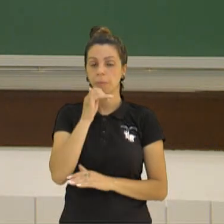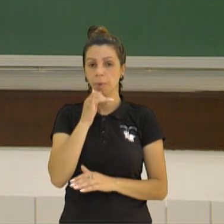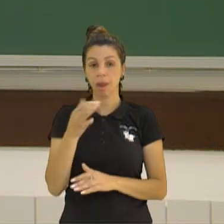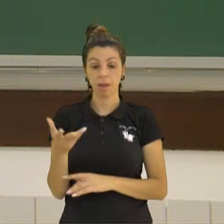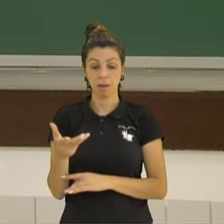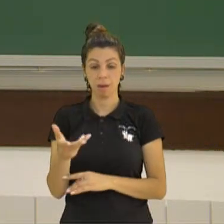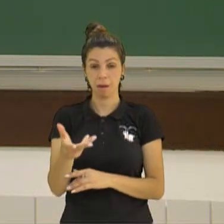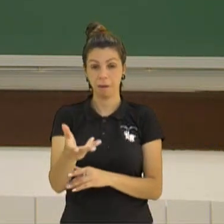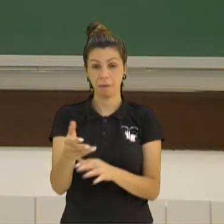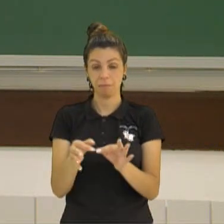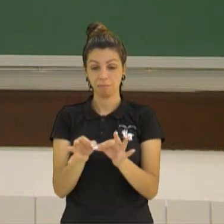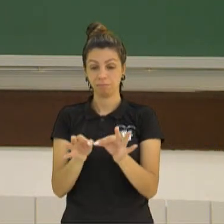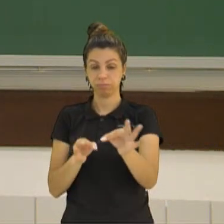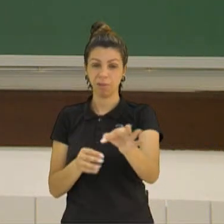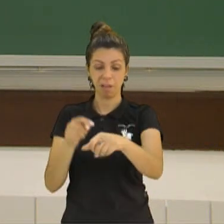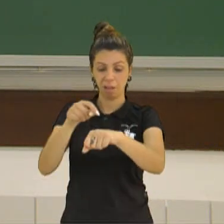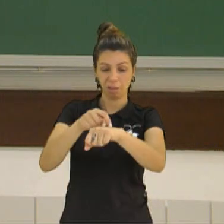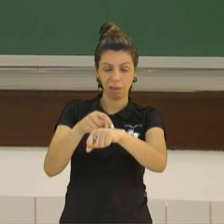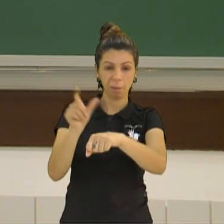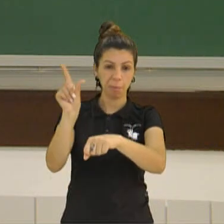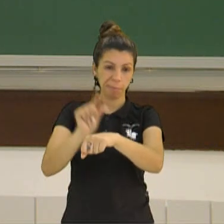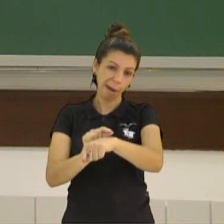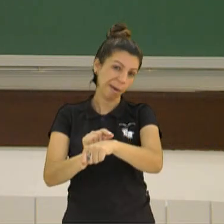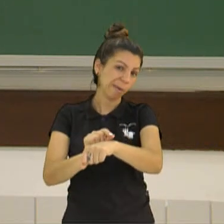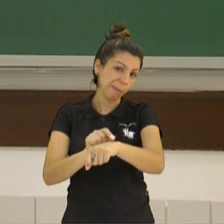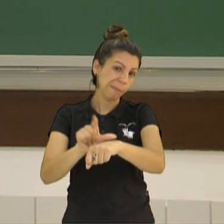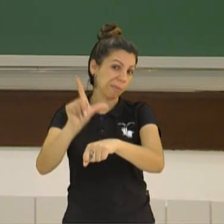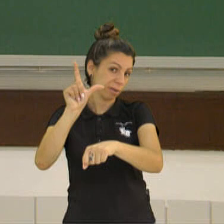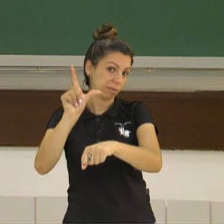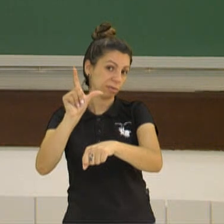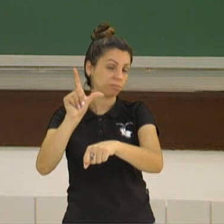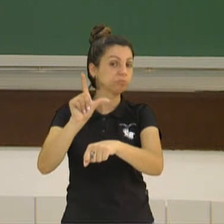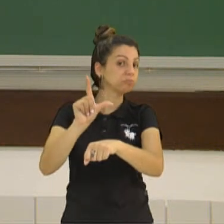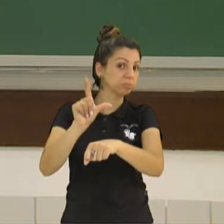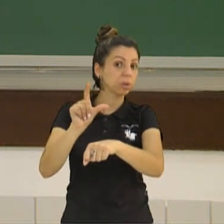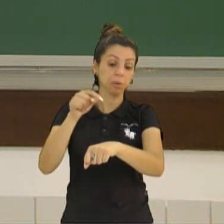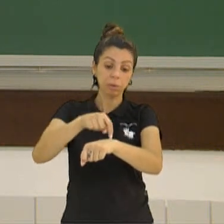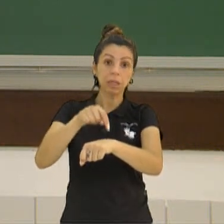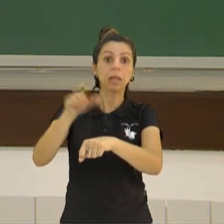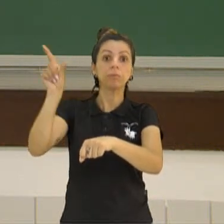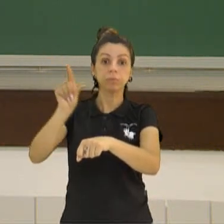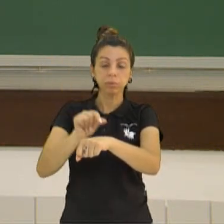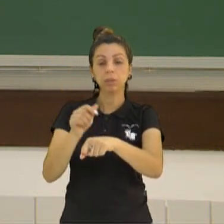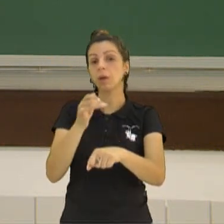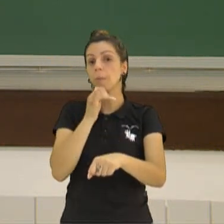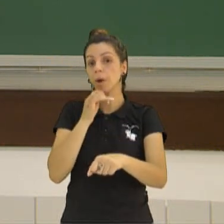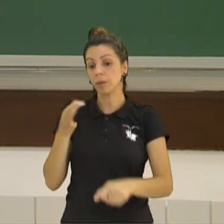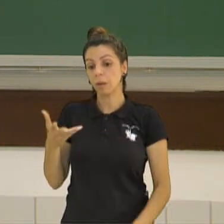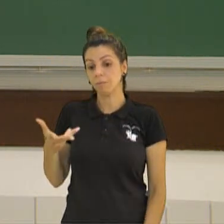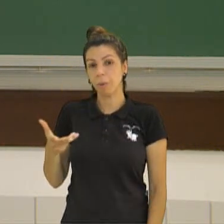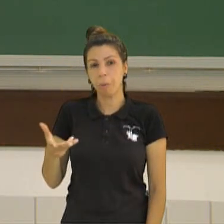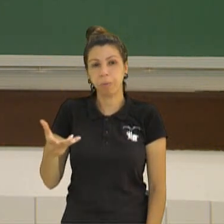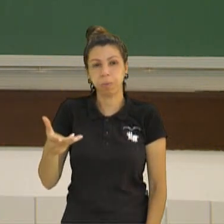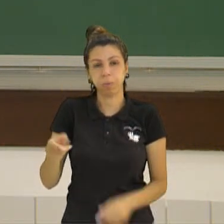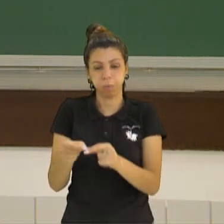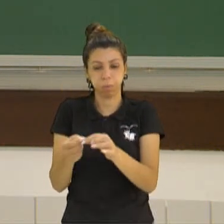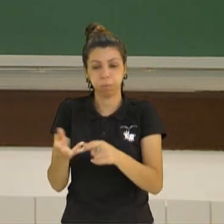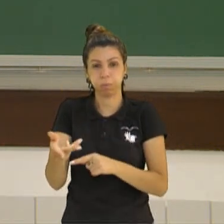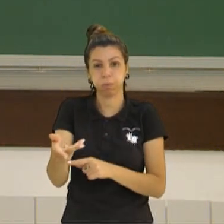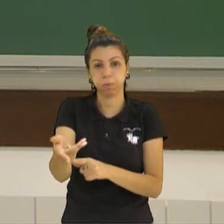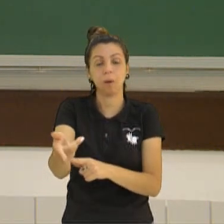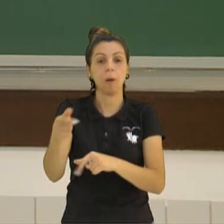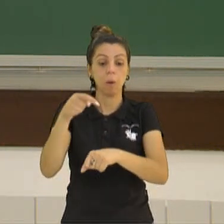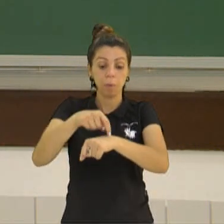carro for, eu vou gastar mais tempo ou menos tempo? Vou gastar menos tempo. Então, aumentando a velocidade, o tempo diminui. Então,